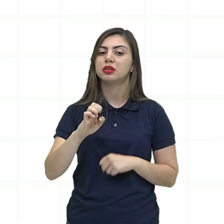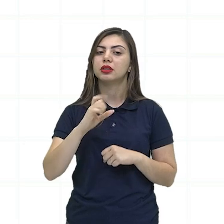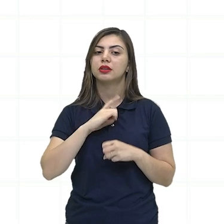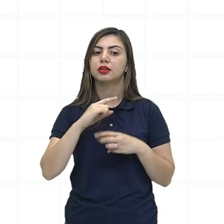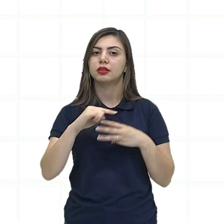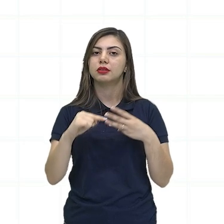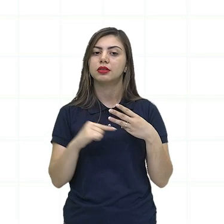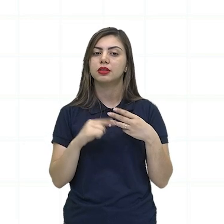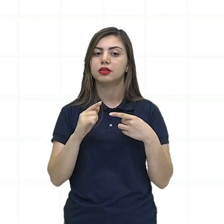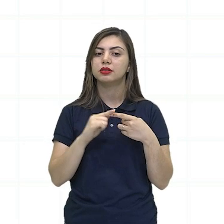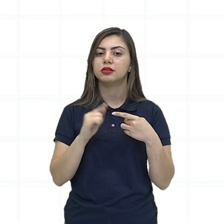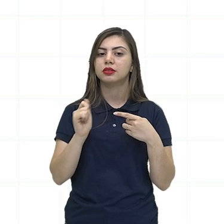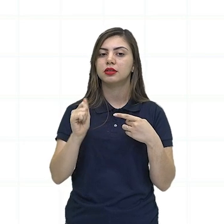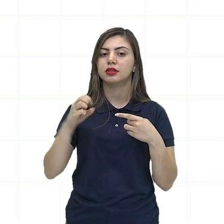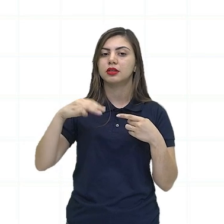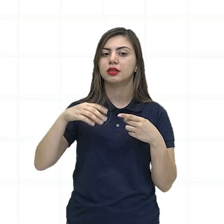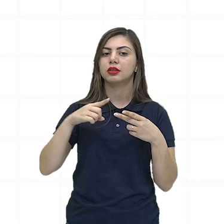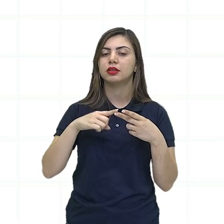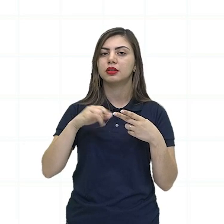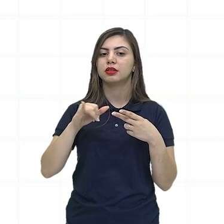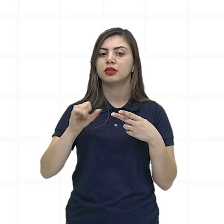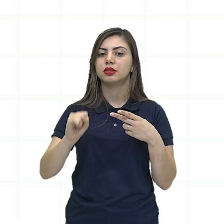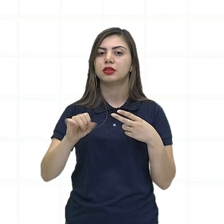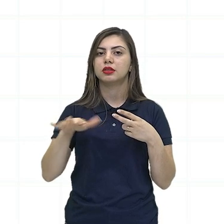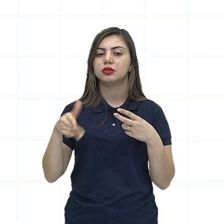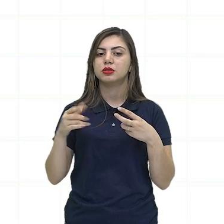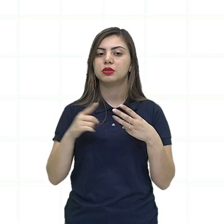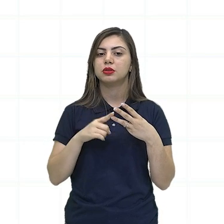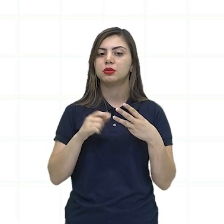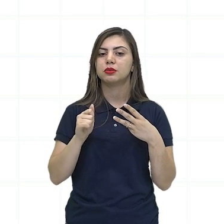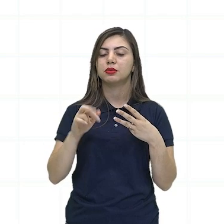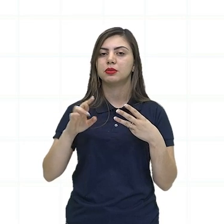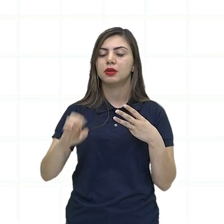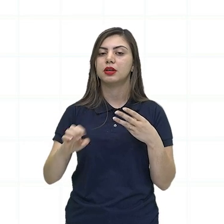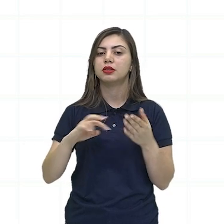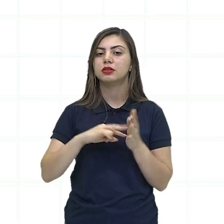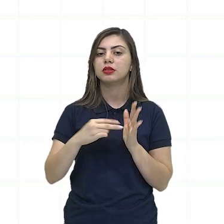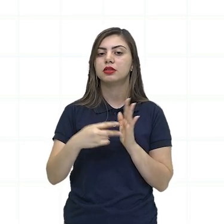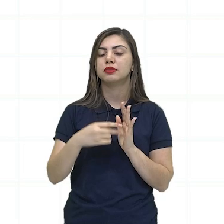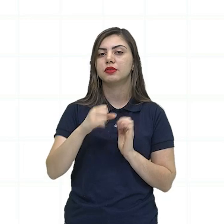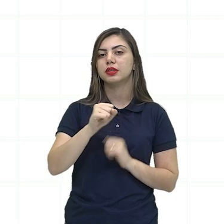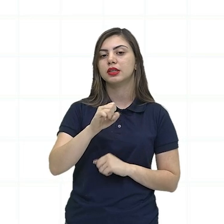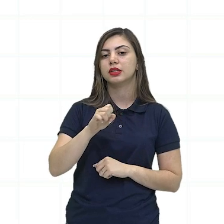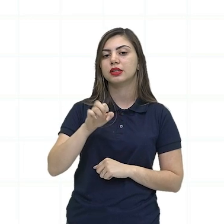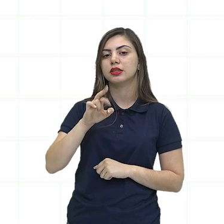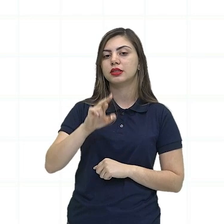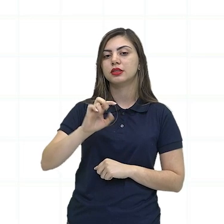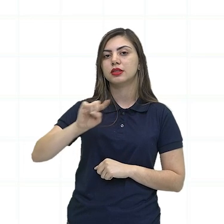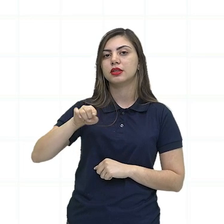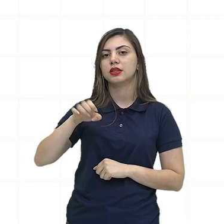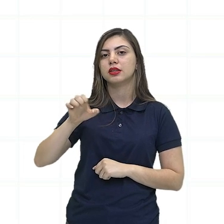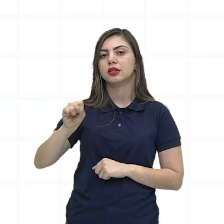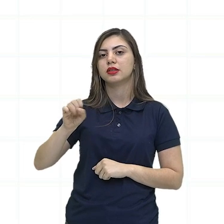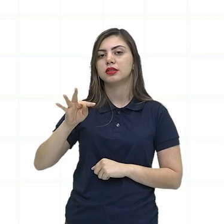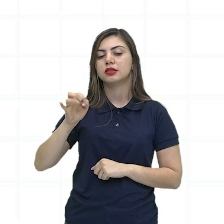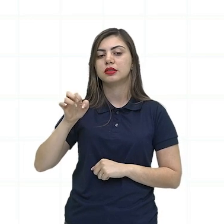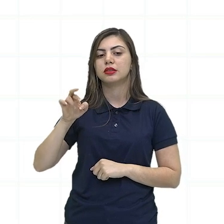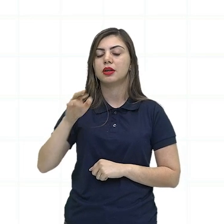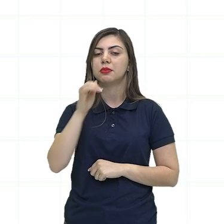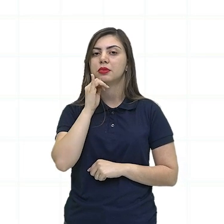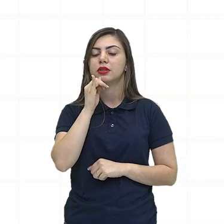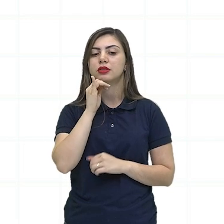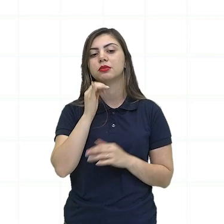are, que significa ser ou estar, né? Então, uma frase aqui, por exemplo.